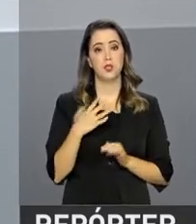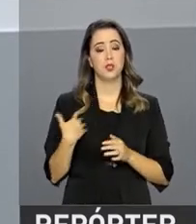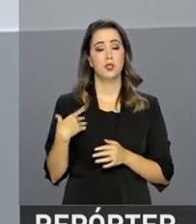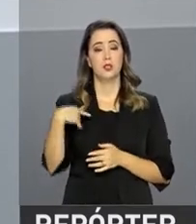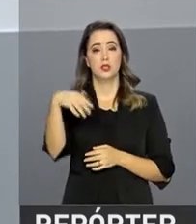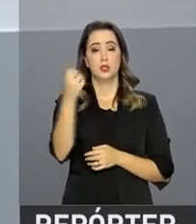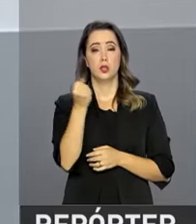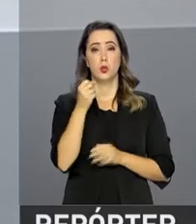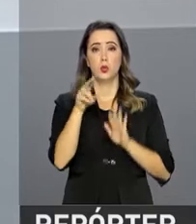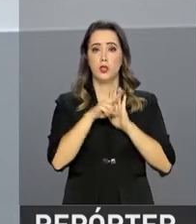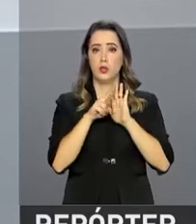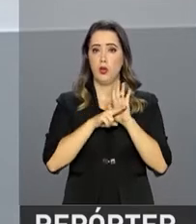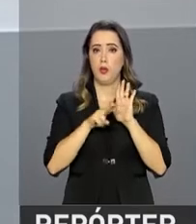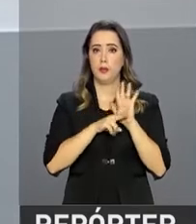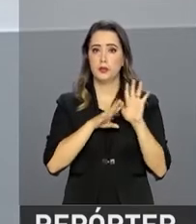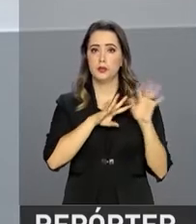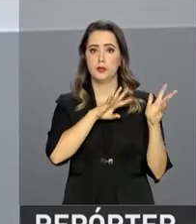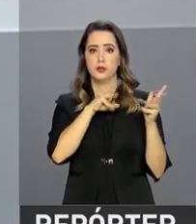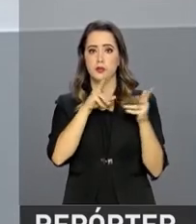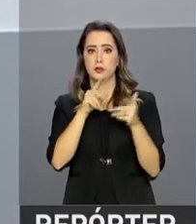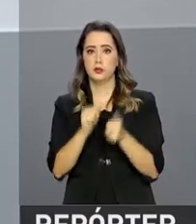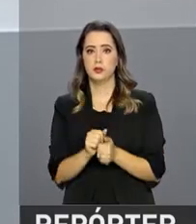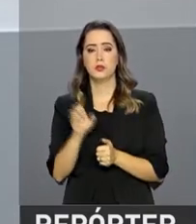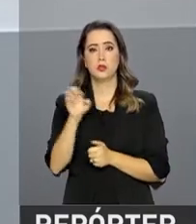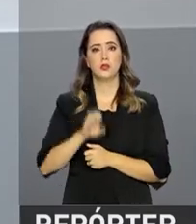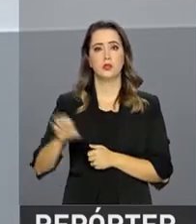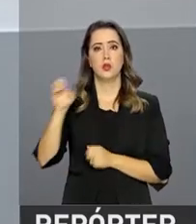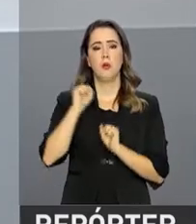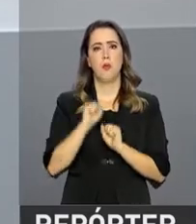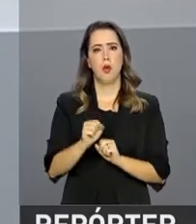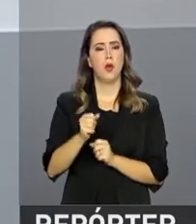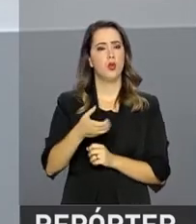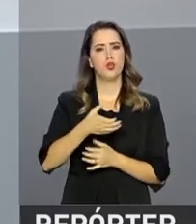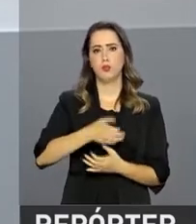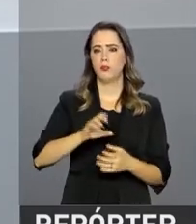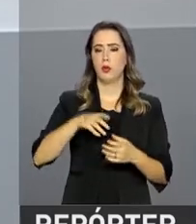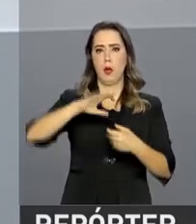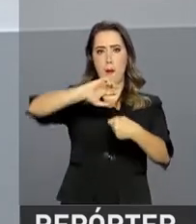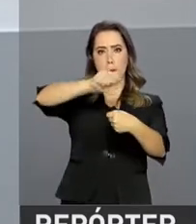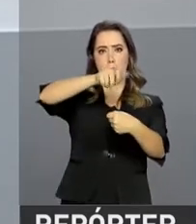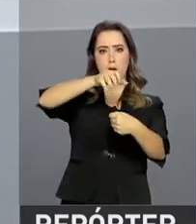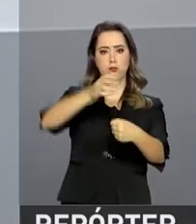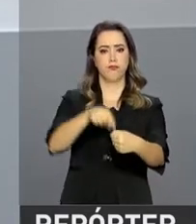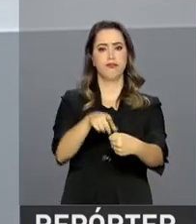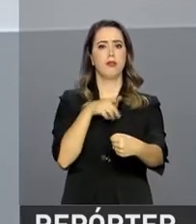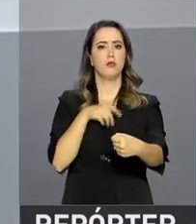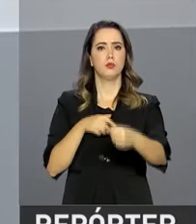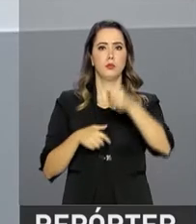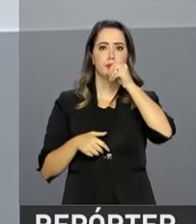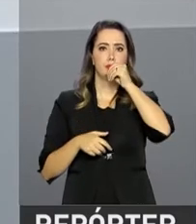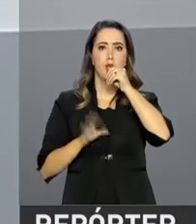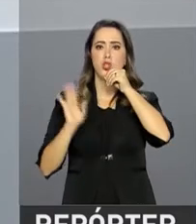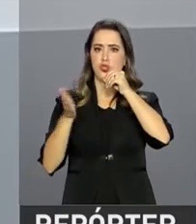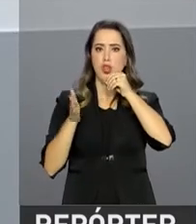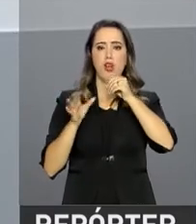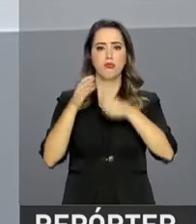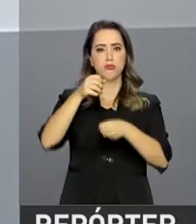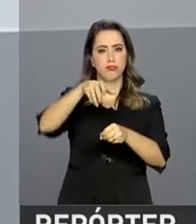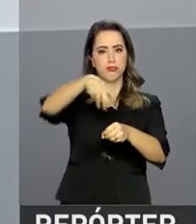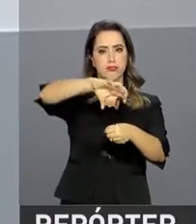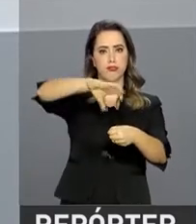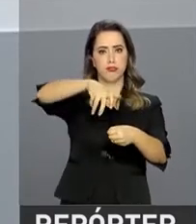e europeus é uma água que pode ser ingerida diretamente da torneira e 1993 esse percentual era de apenas